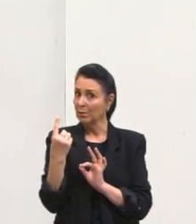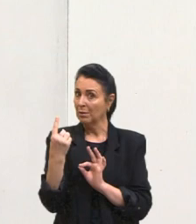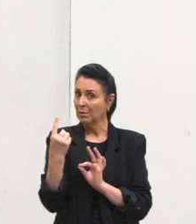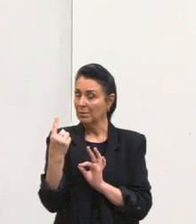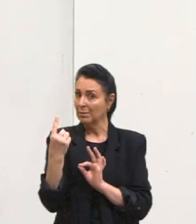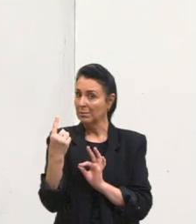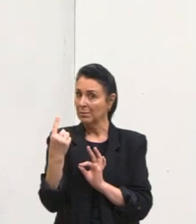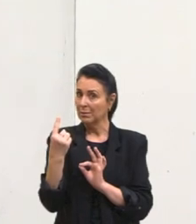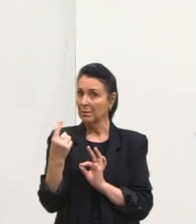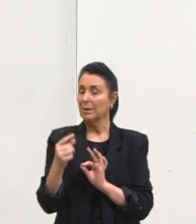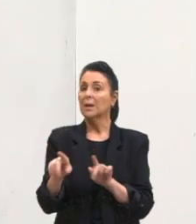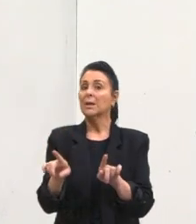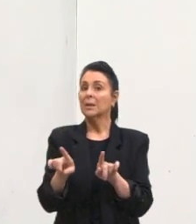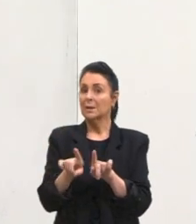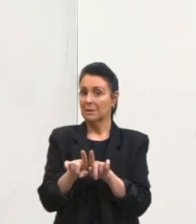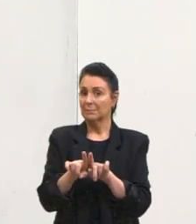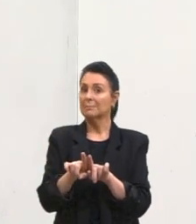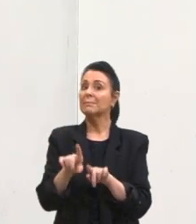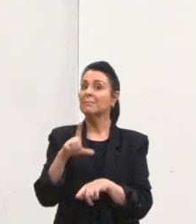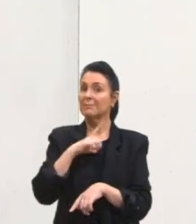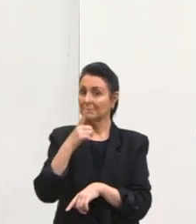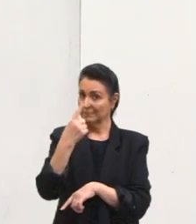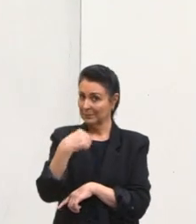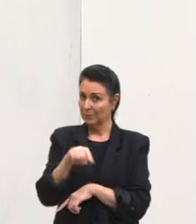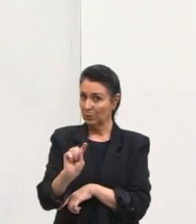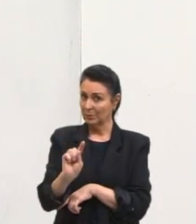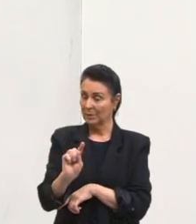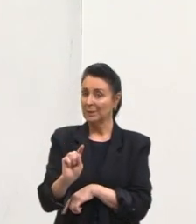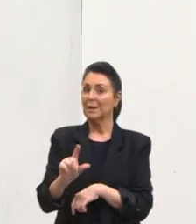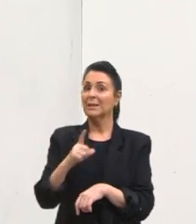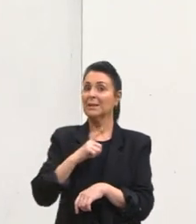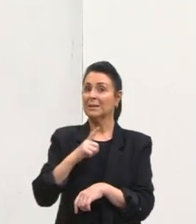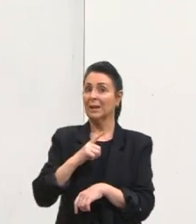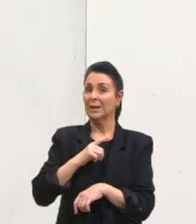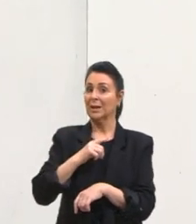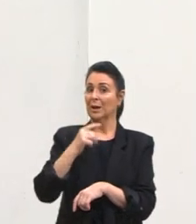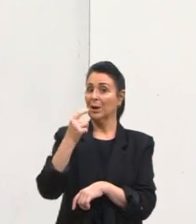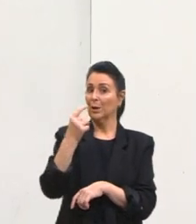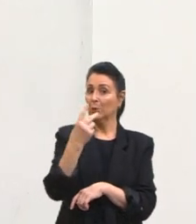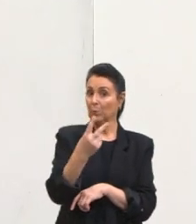das demais. Ou seja, nós temos não só essa uma, mas temos